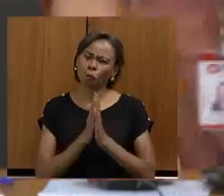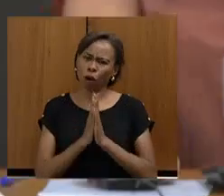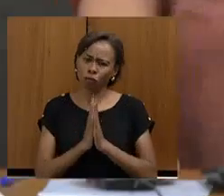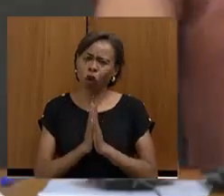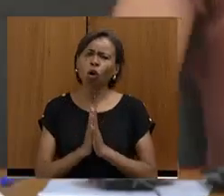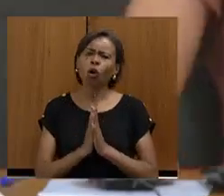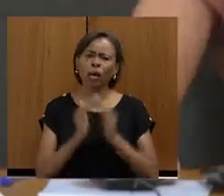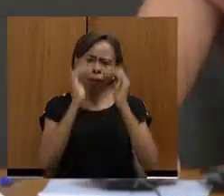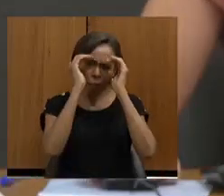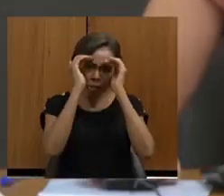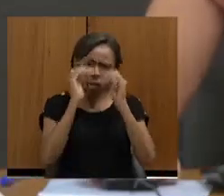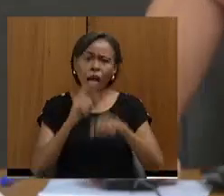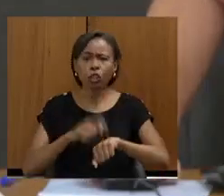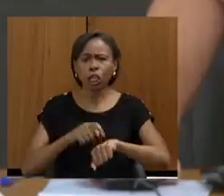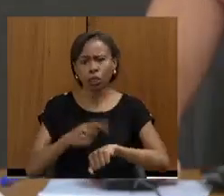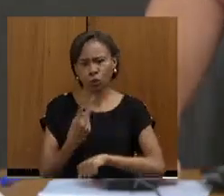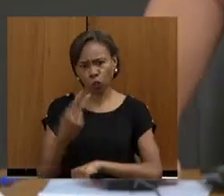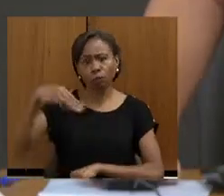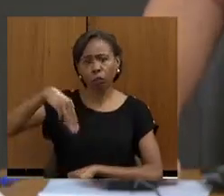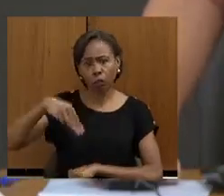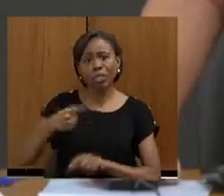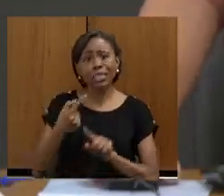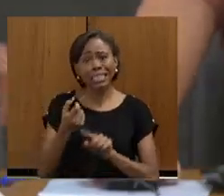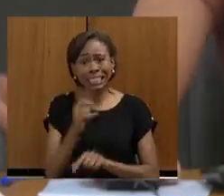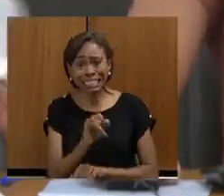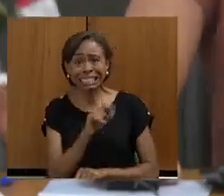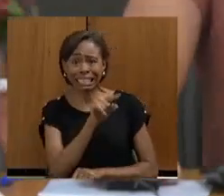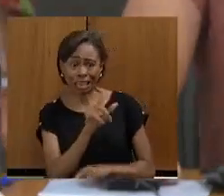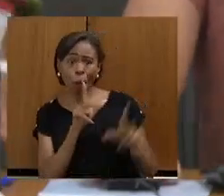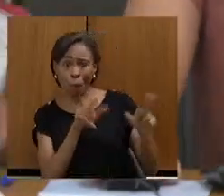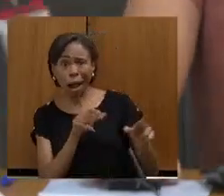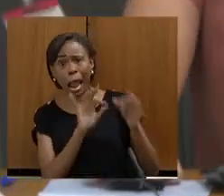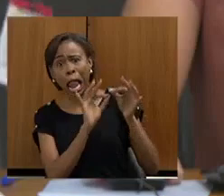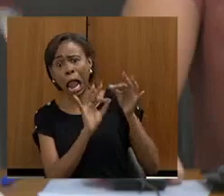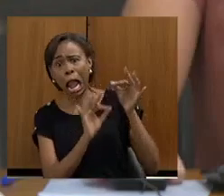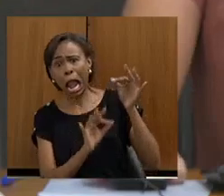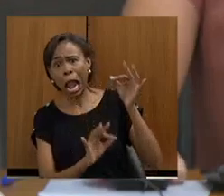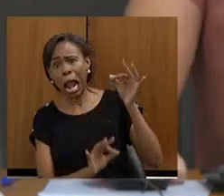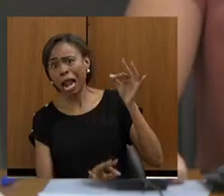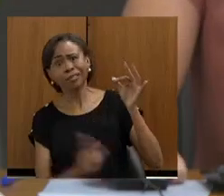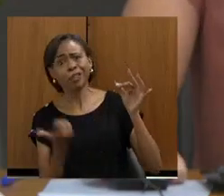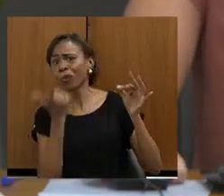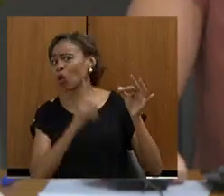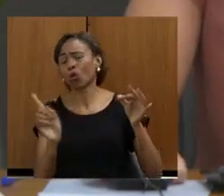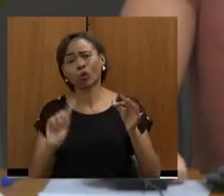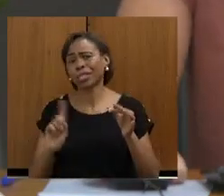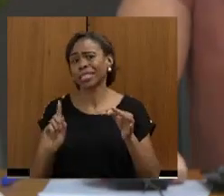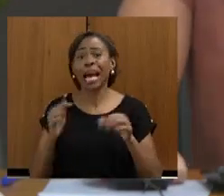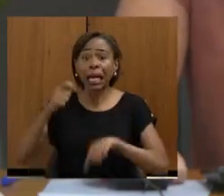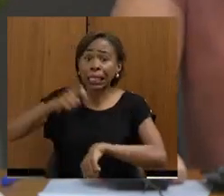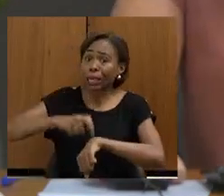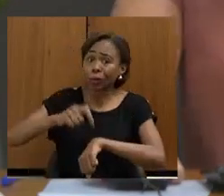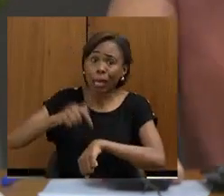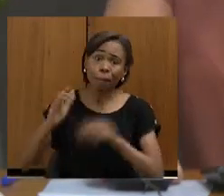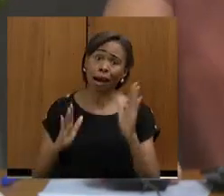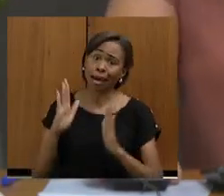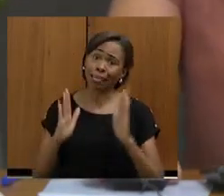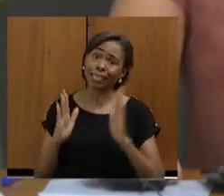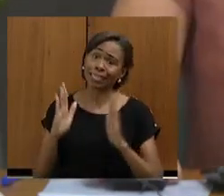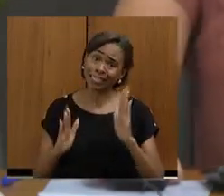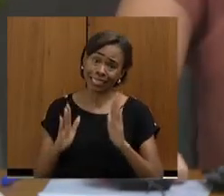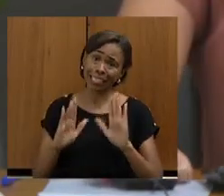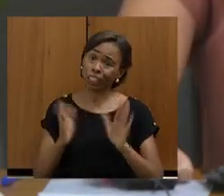atenha aos dois minutos, porque, se todo mundo seguir a linha da Flávia, eu não vou conseguir chegar até o final, porque nós temos o tempo regimental já